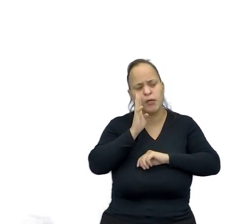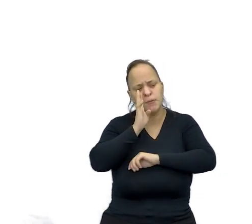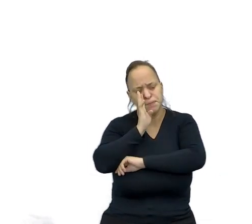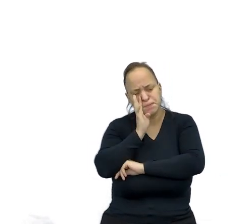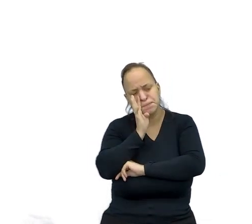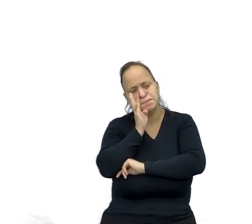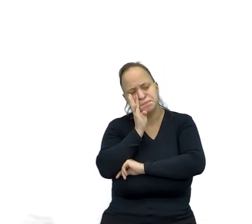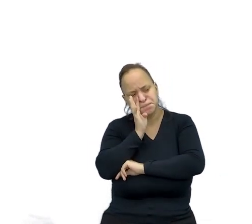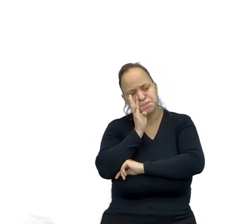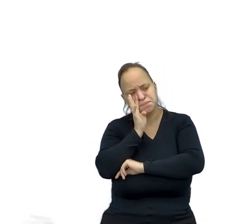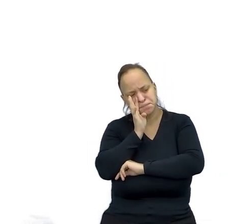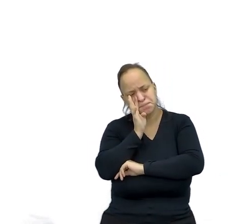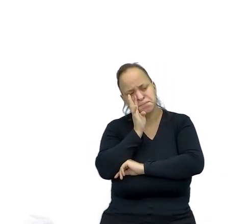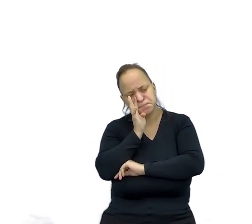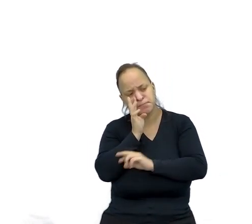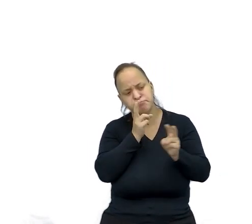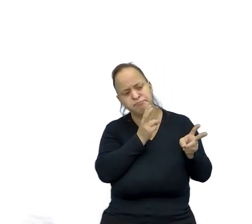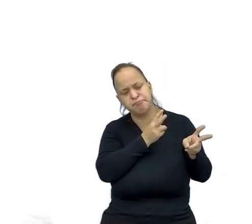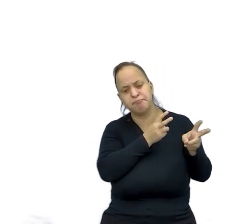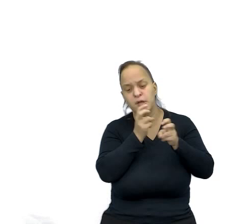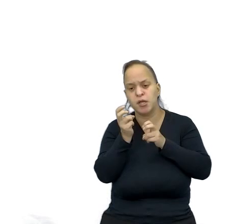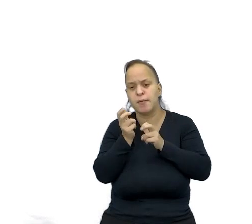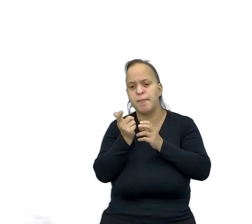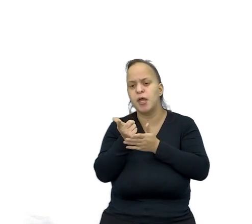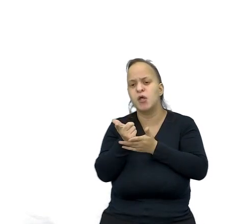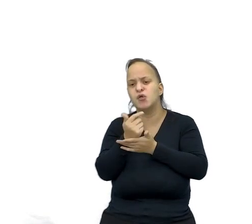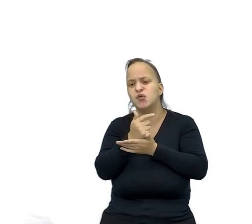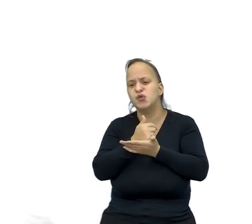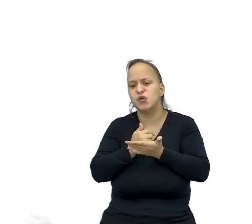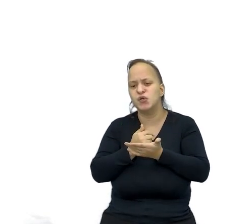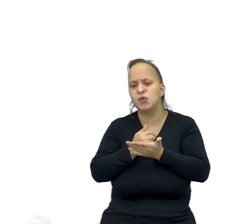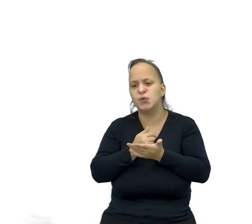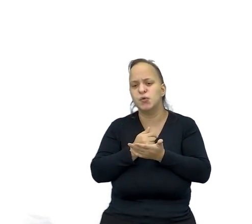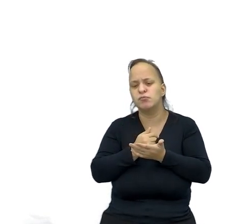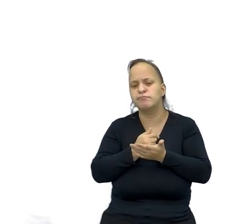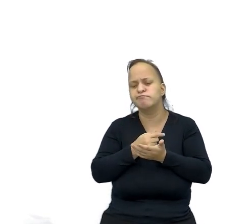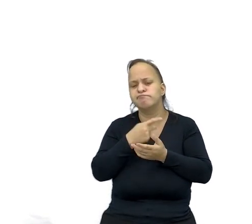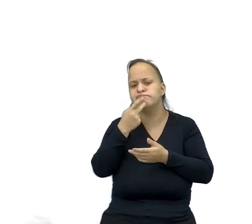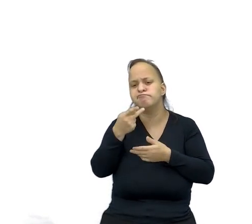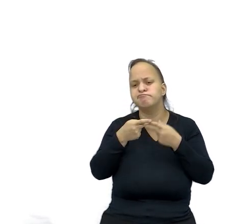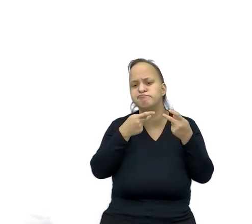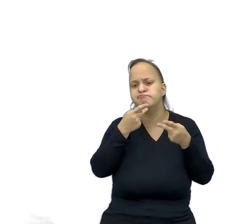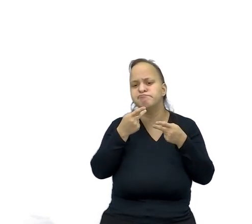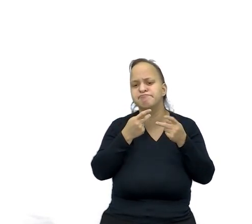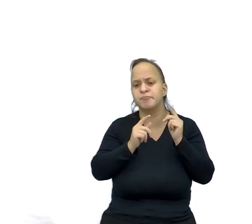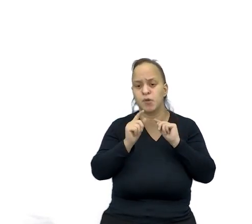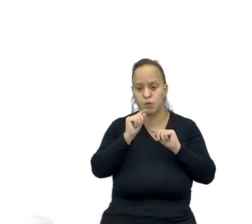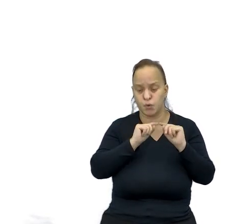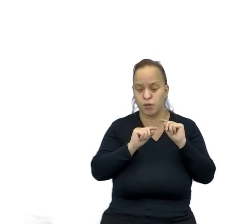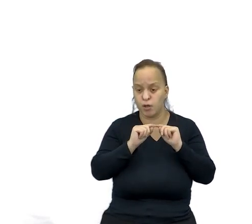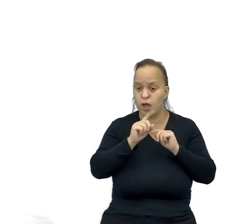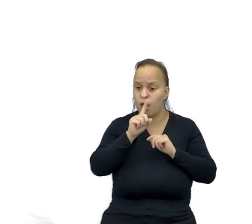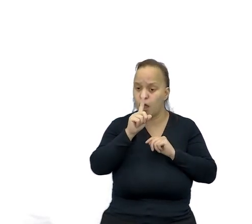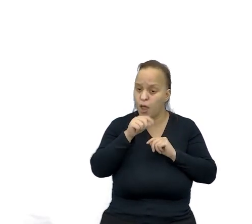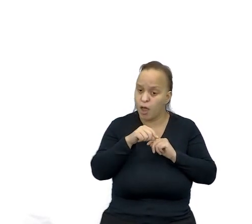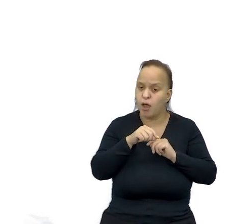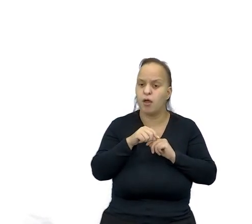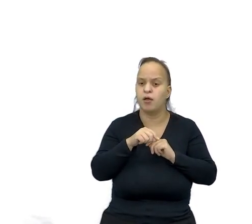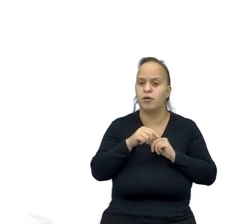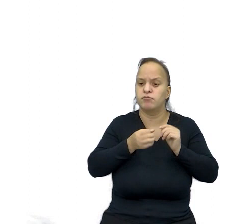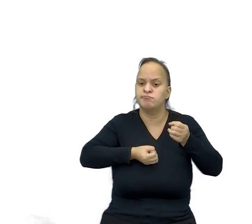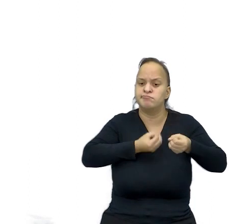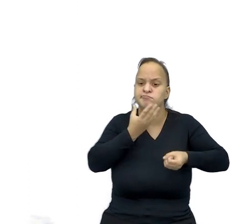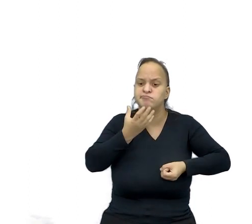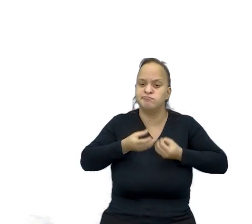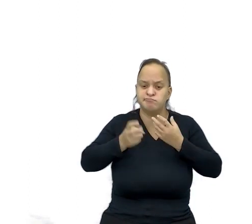com o intuito de perceber o gênero oral como um meio de expressão cultural. Despertar